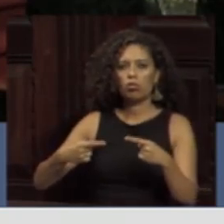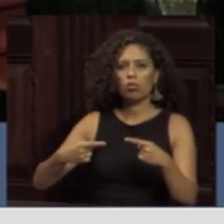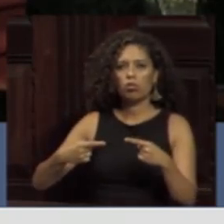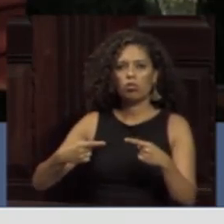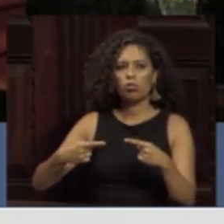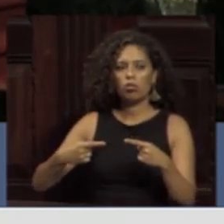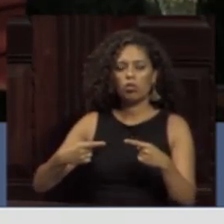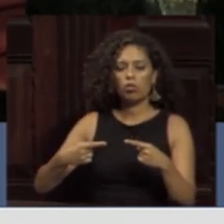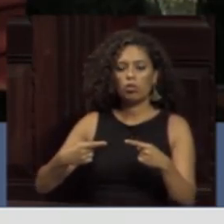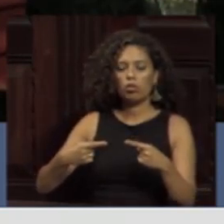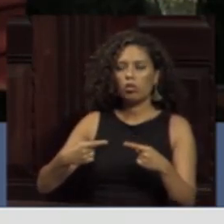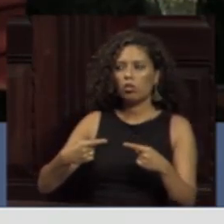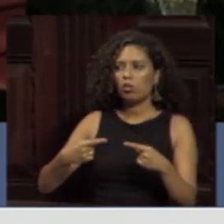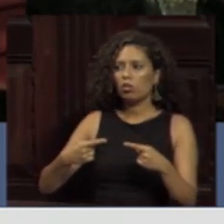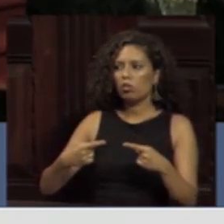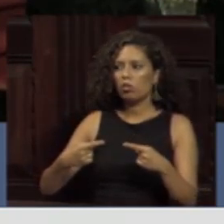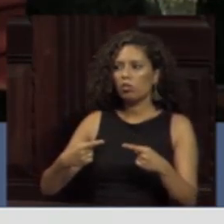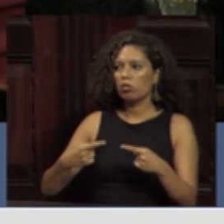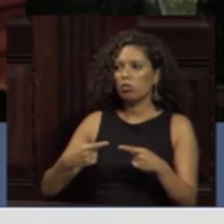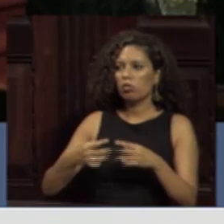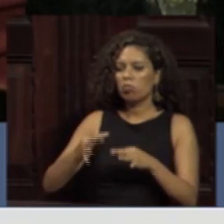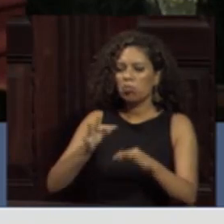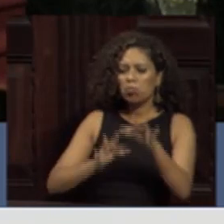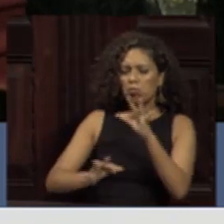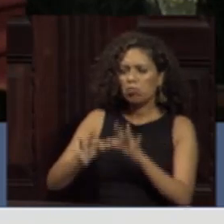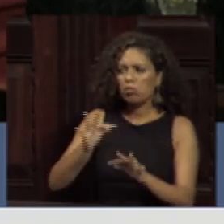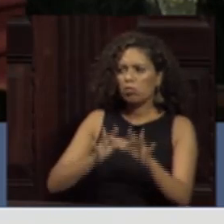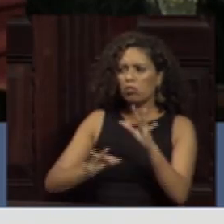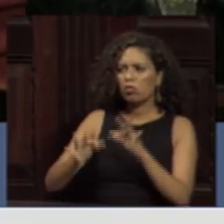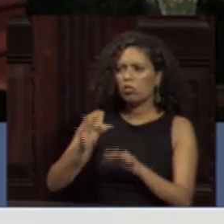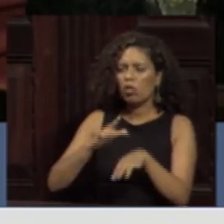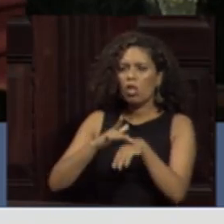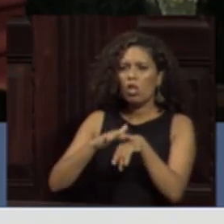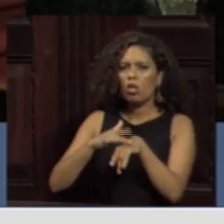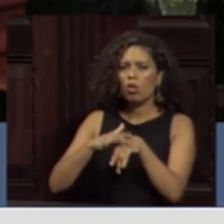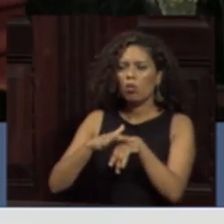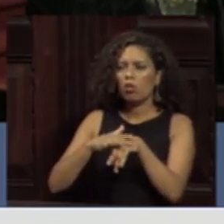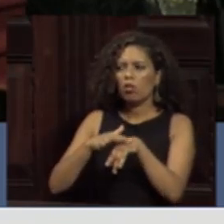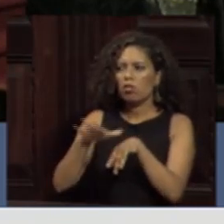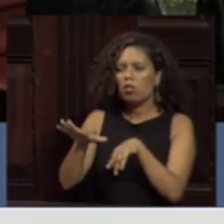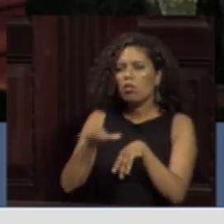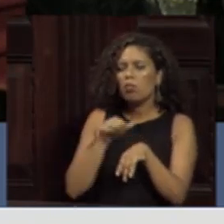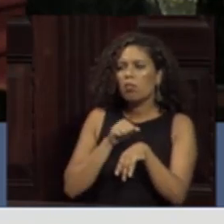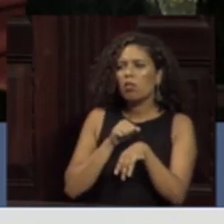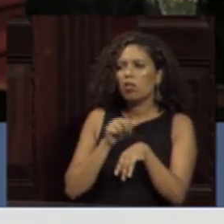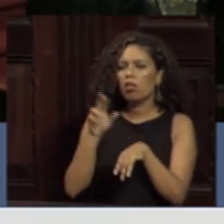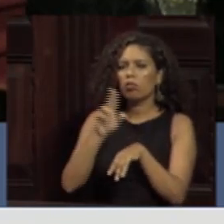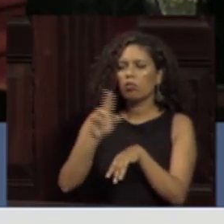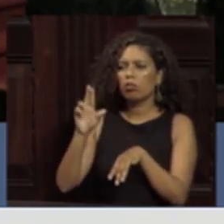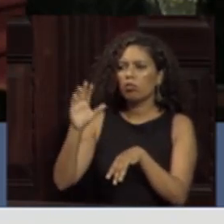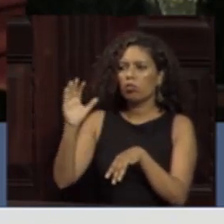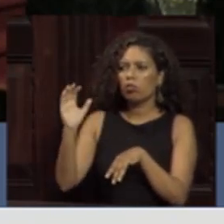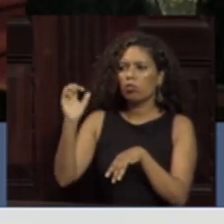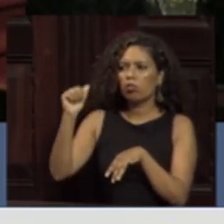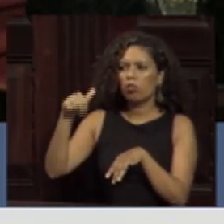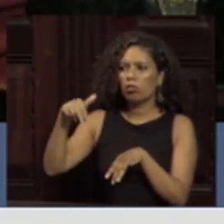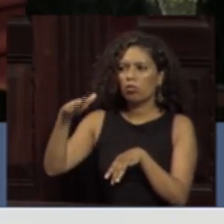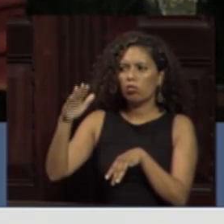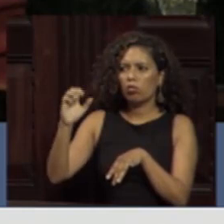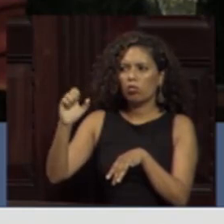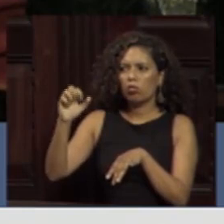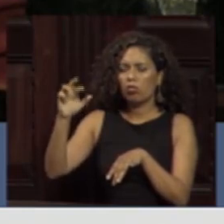de câncer de mama no estado do Rio de Janeiro e no Brasil. Os números